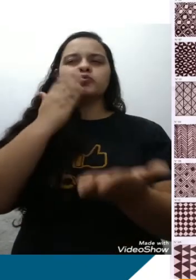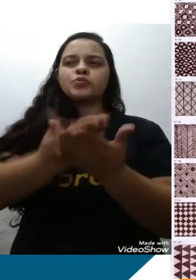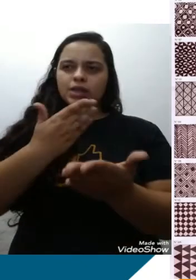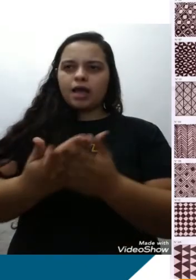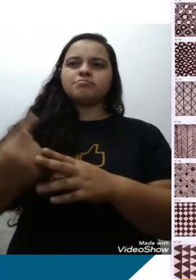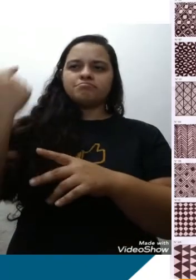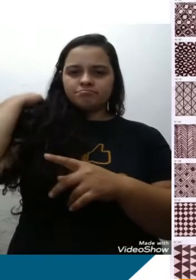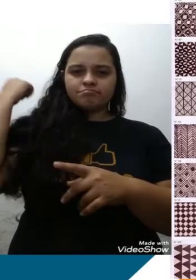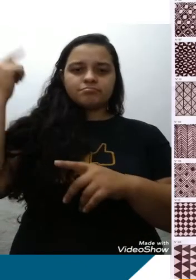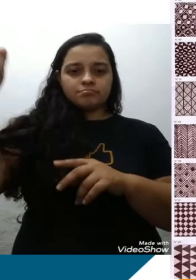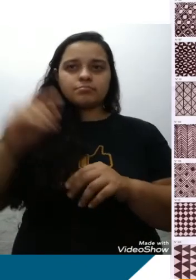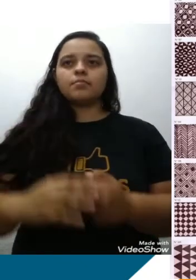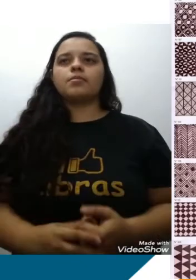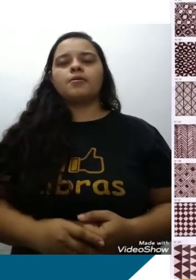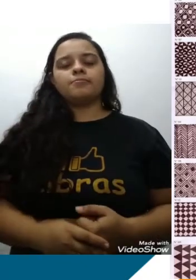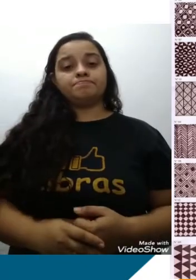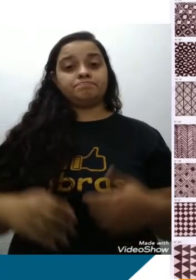ou em estudo.